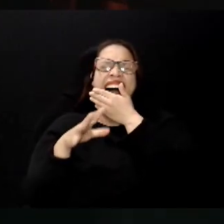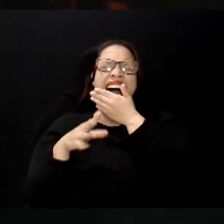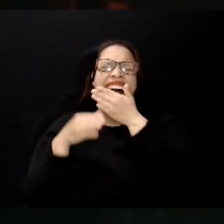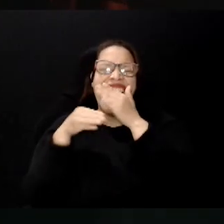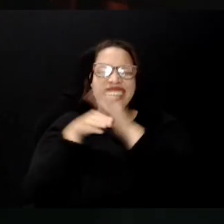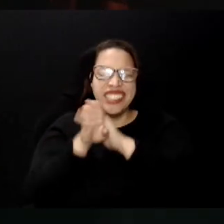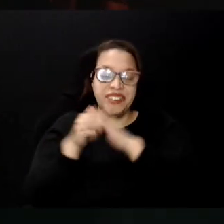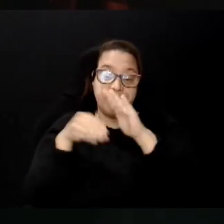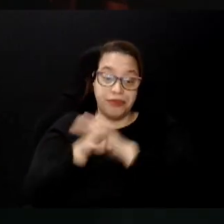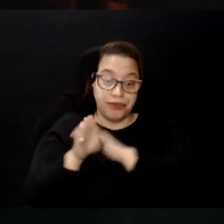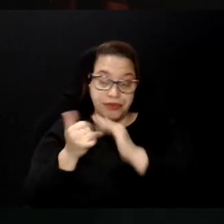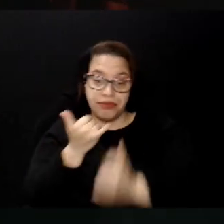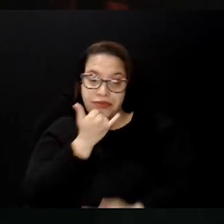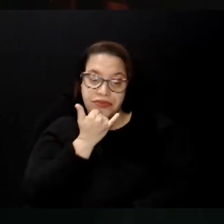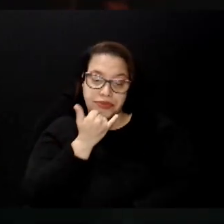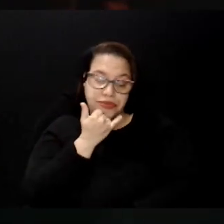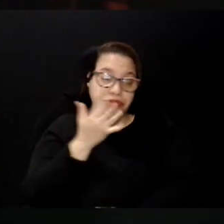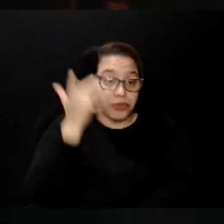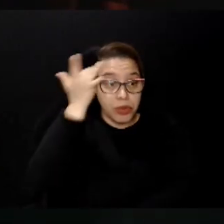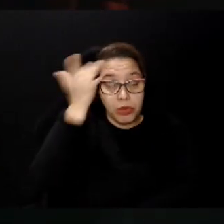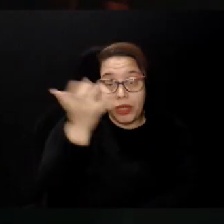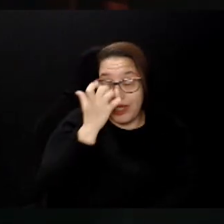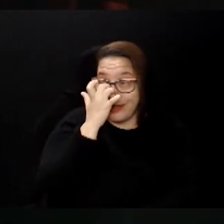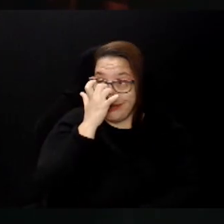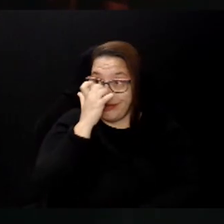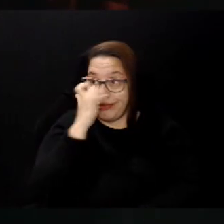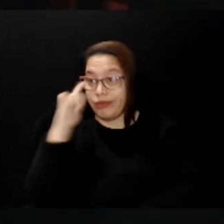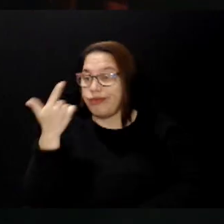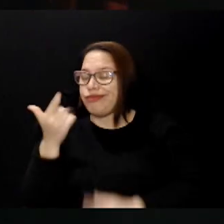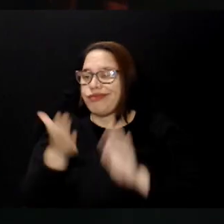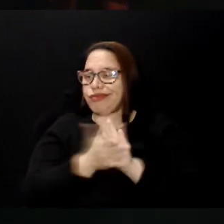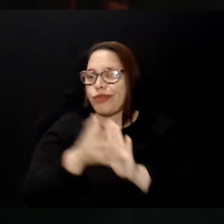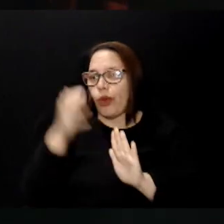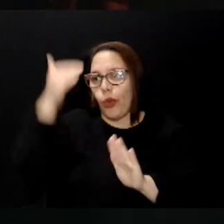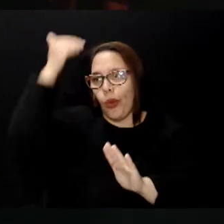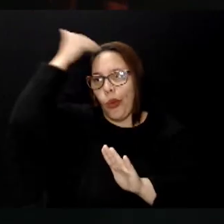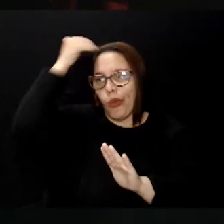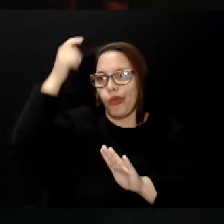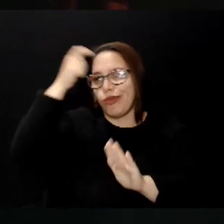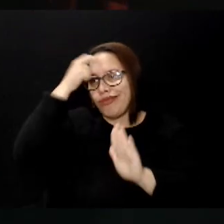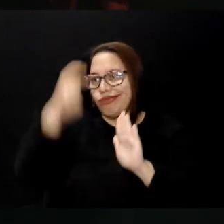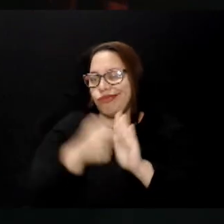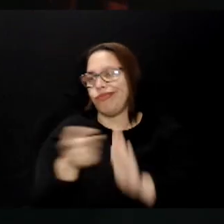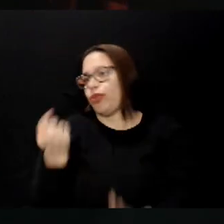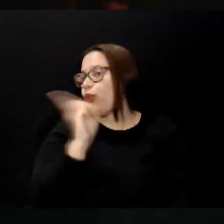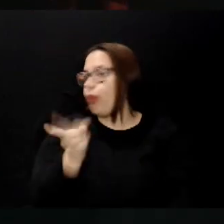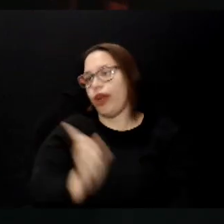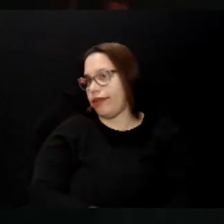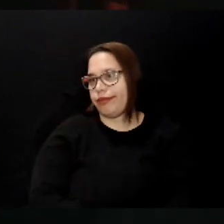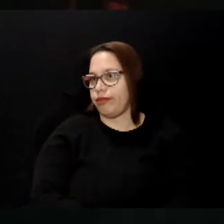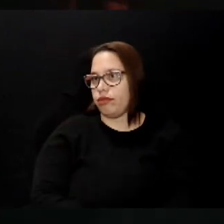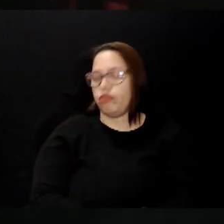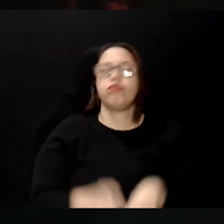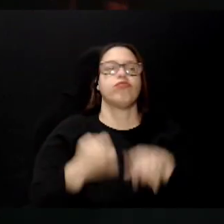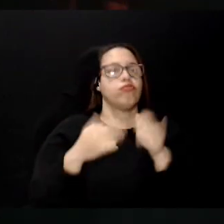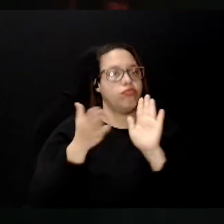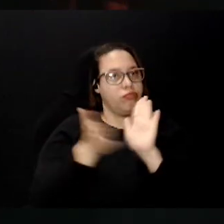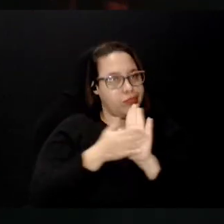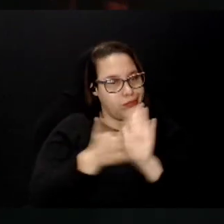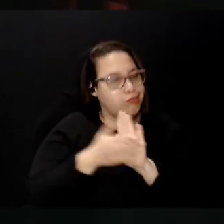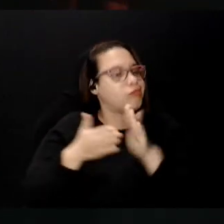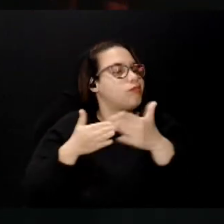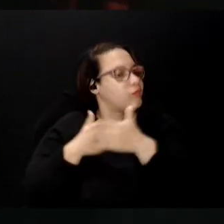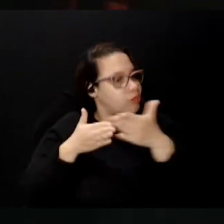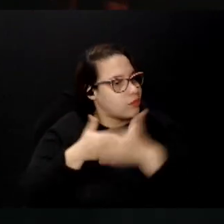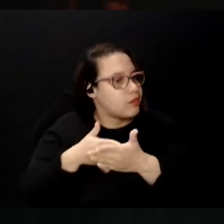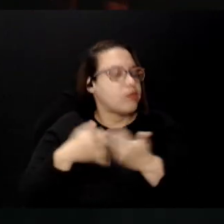muito fácil e aí depois a gente quer colocar a culpa na IA. Mas não é assim, nós precisamos estabelecer o limite e também precisamos ir em